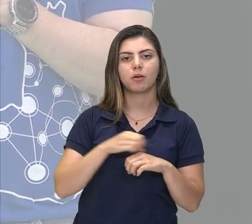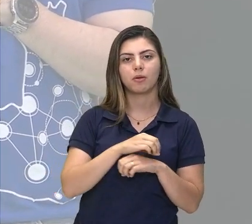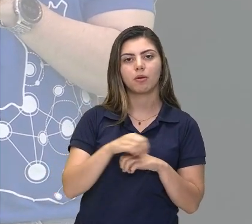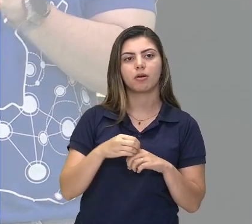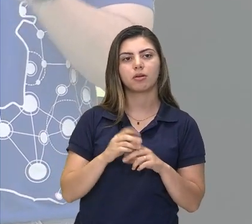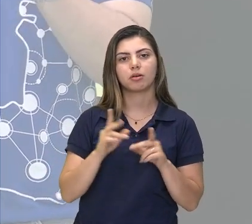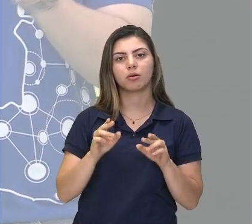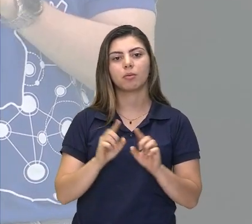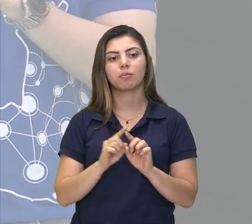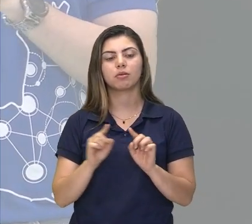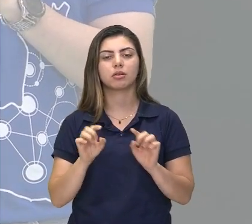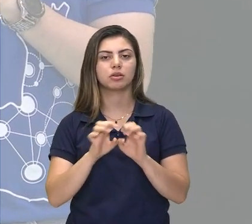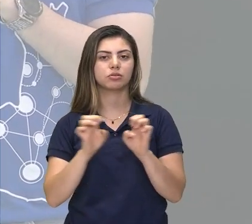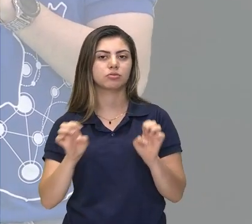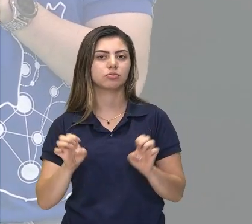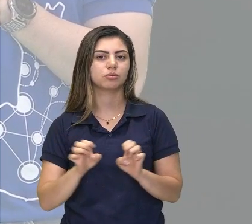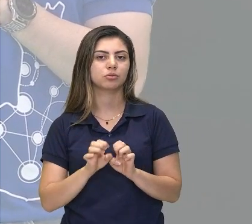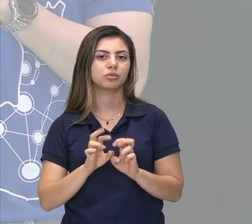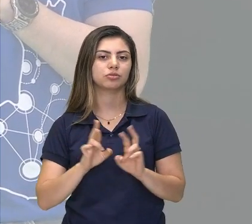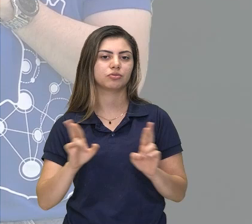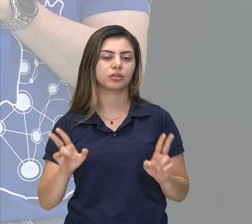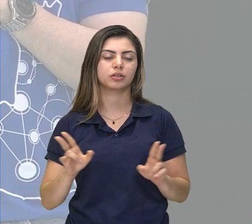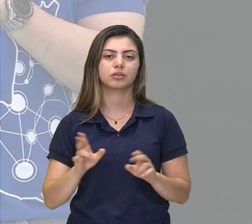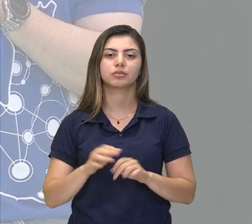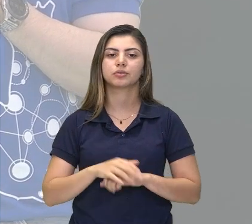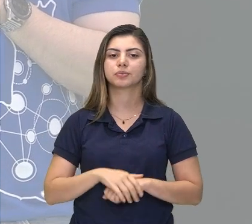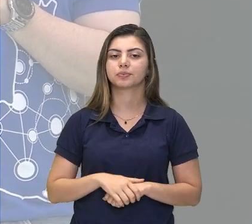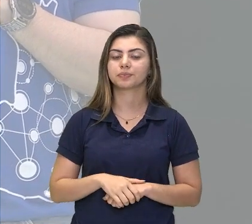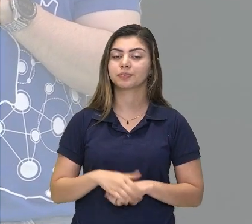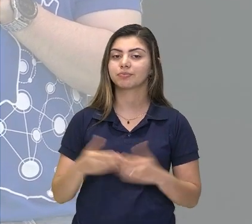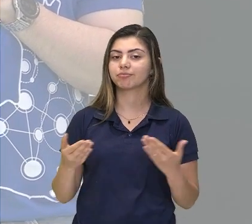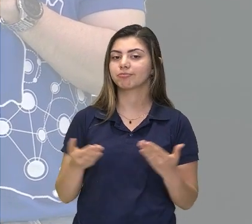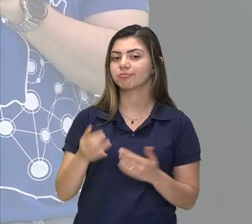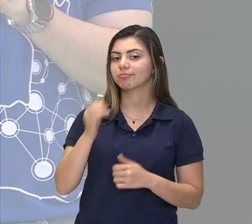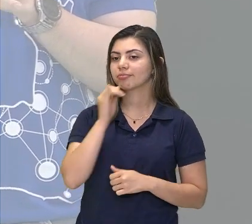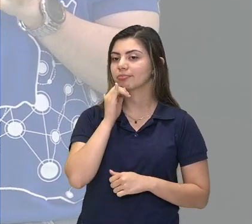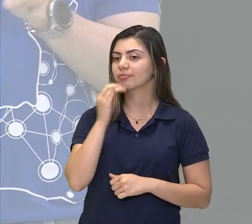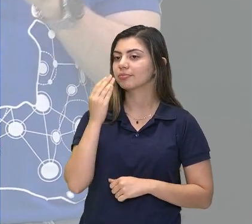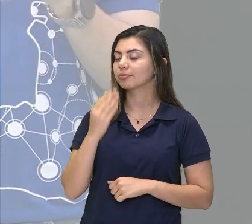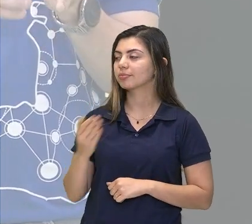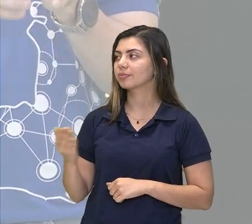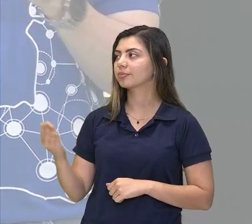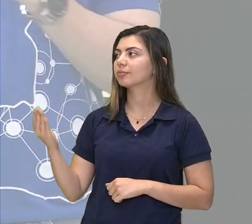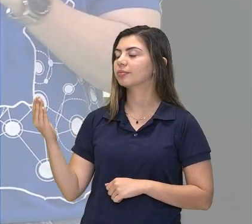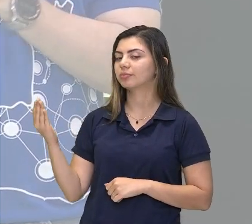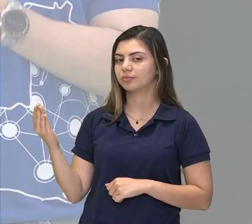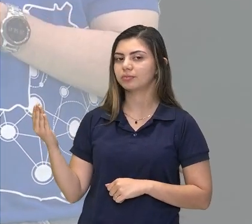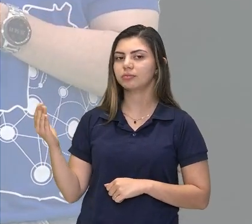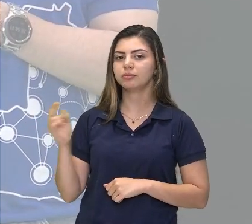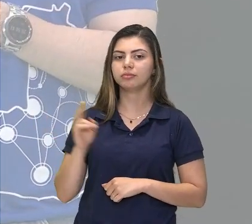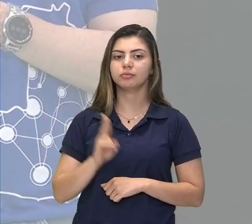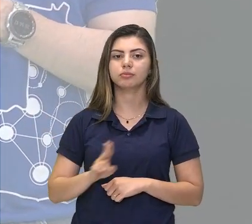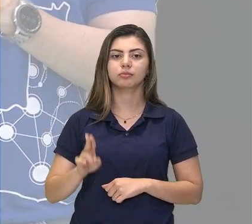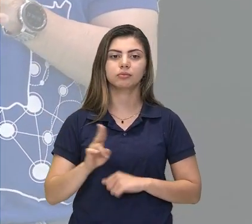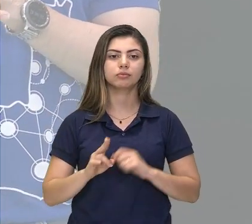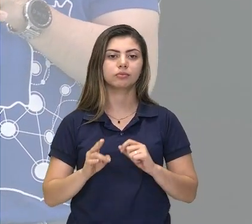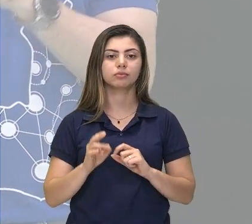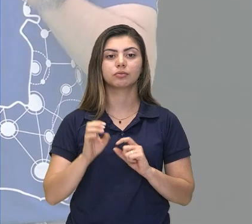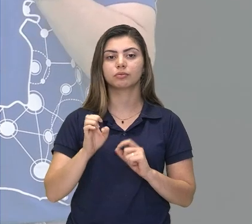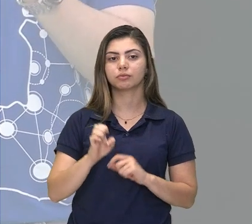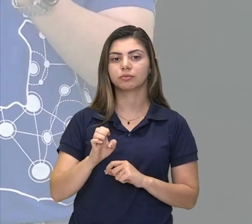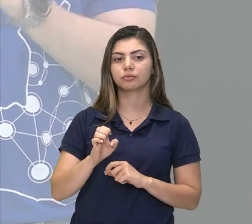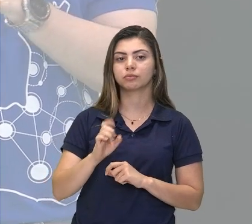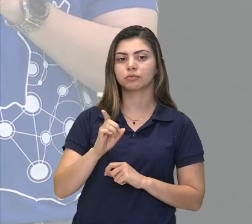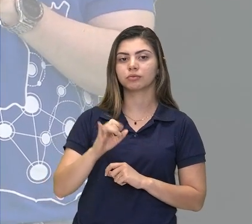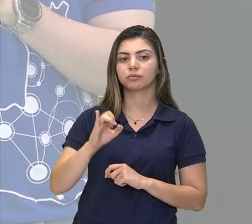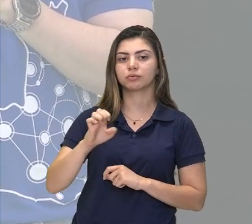estruturas. Olha aí outro exemplo. Nós temos aí os diéster cíclicos, tá? Que é